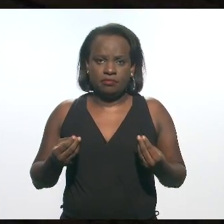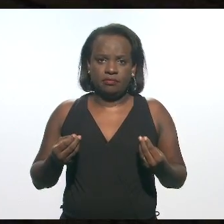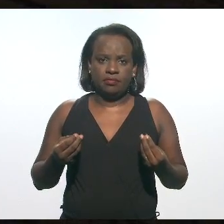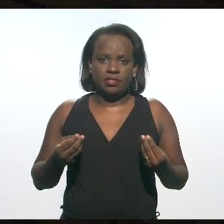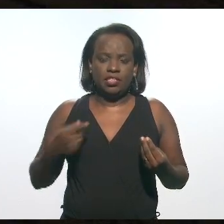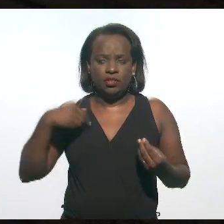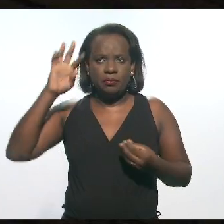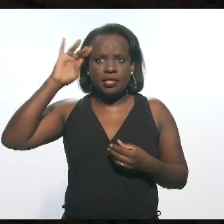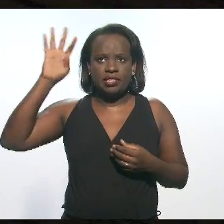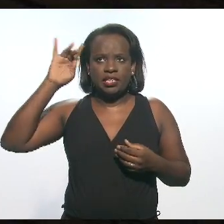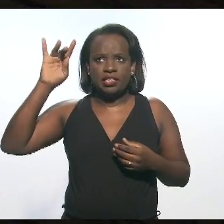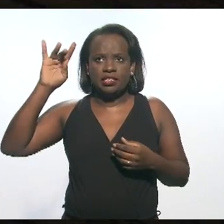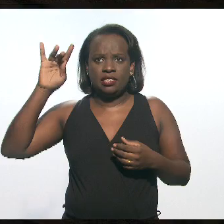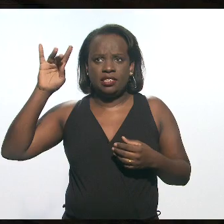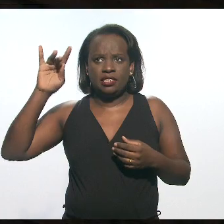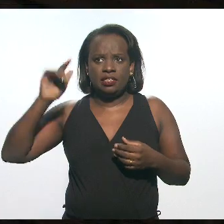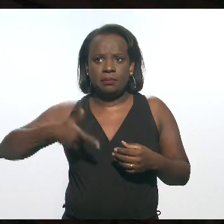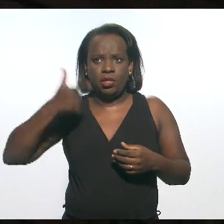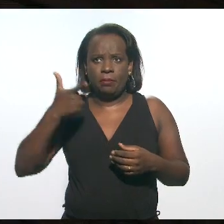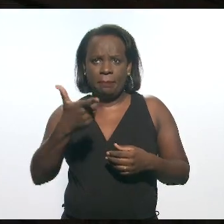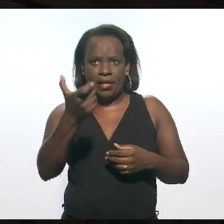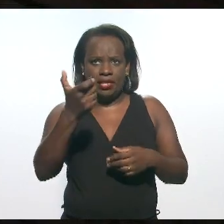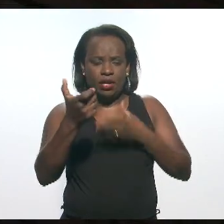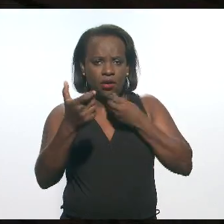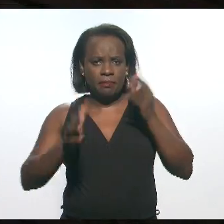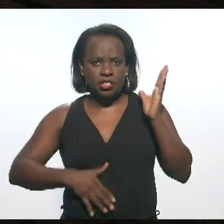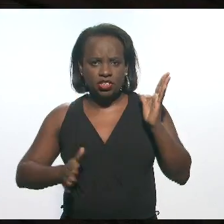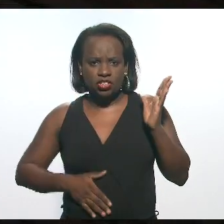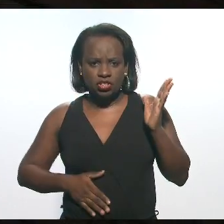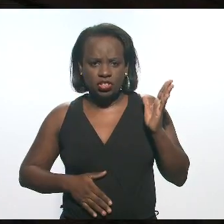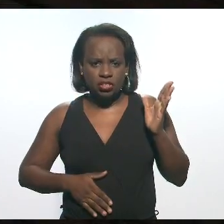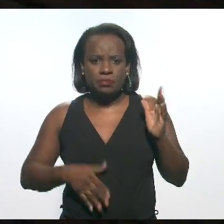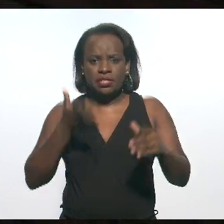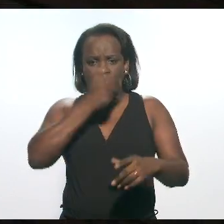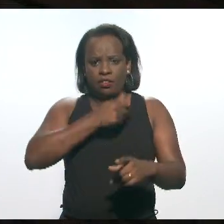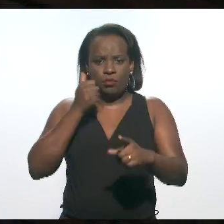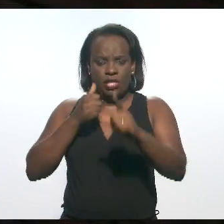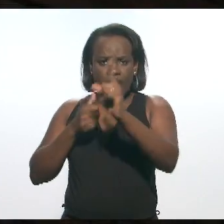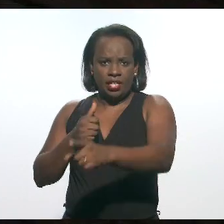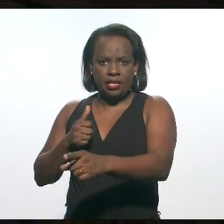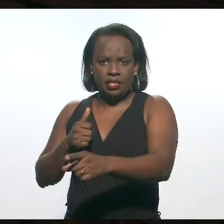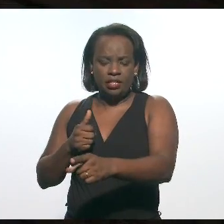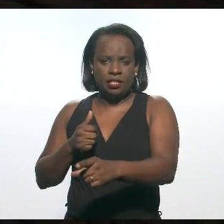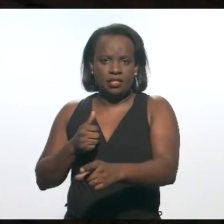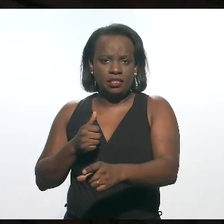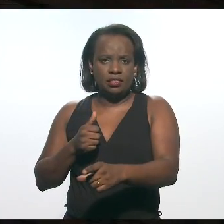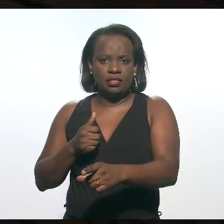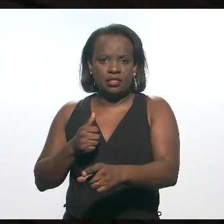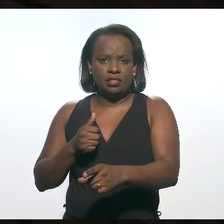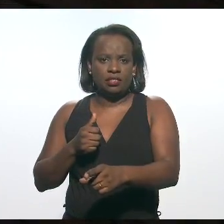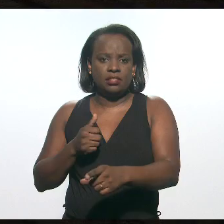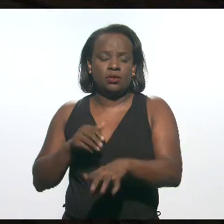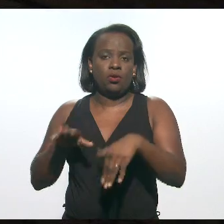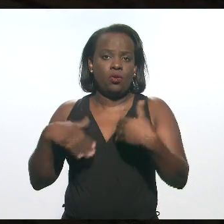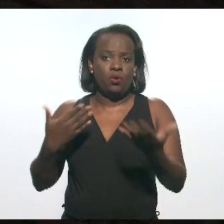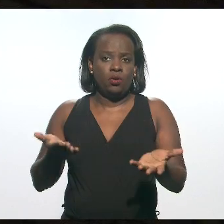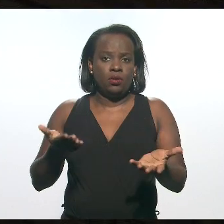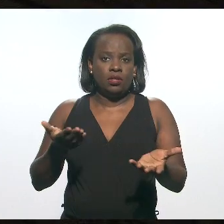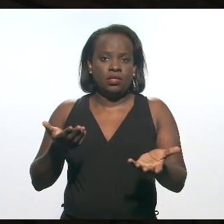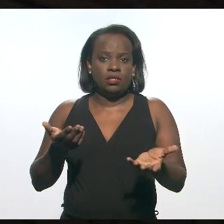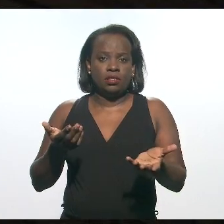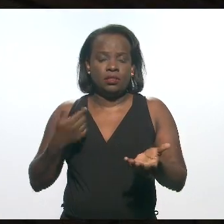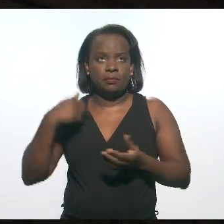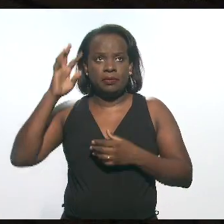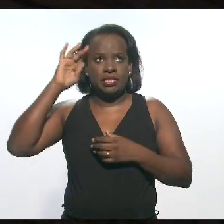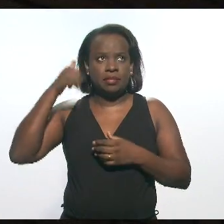eu vou pensar eu vou matar esse bandido para salvar a vida daquela senhora ou eu